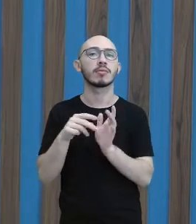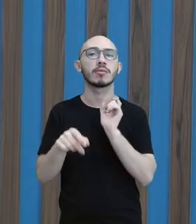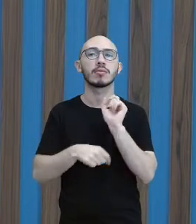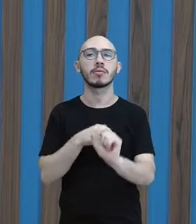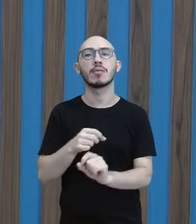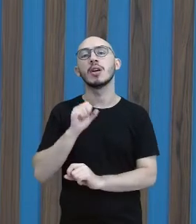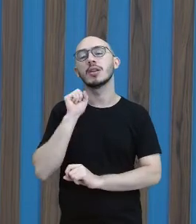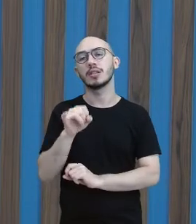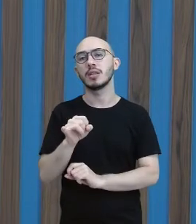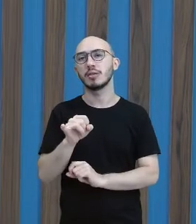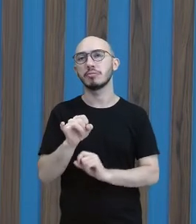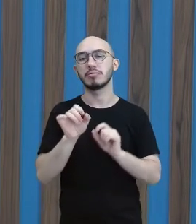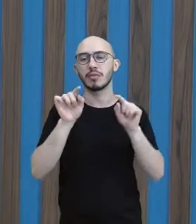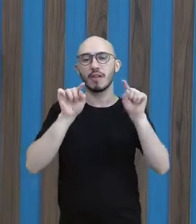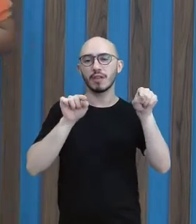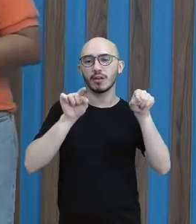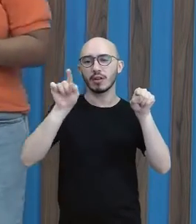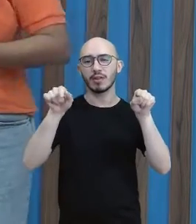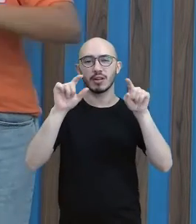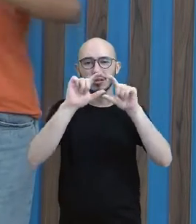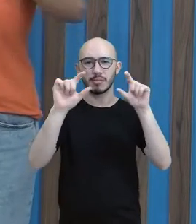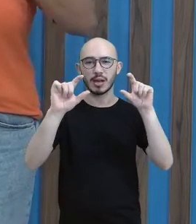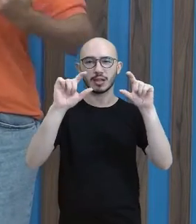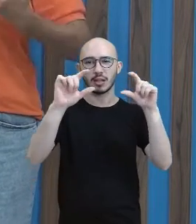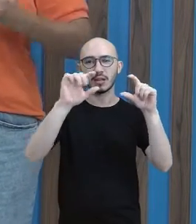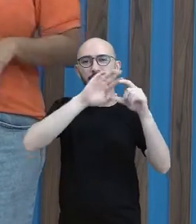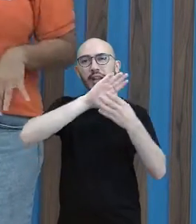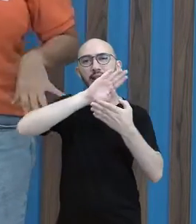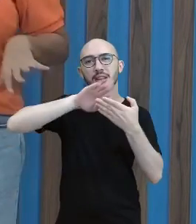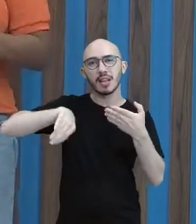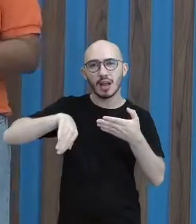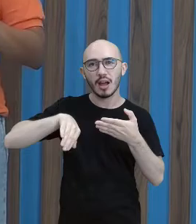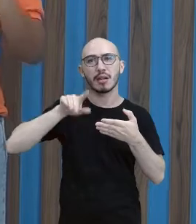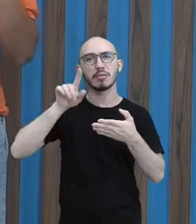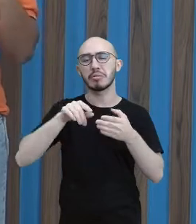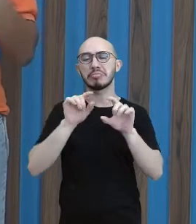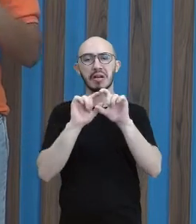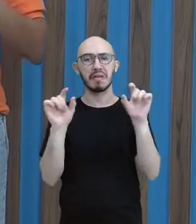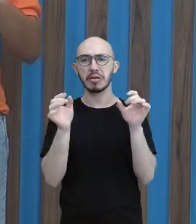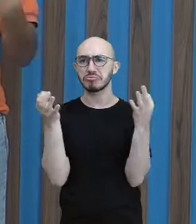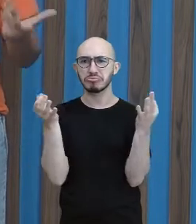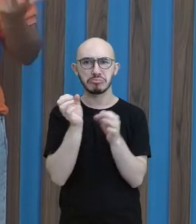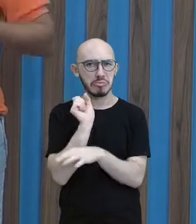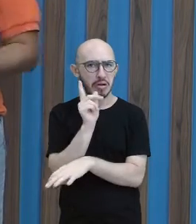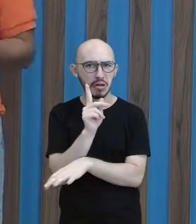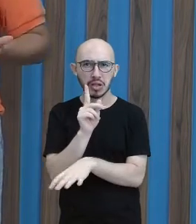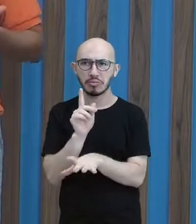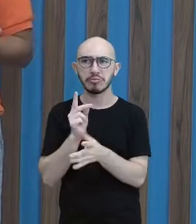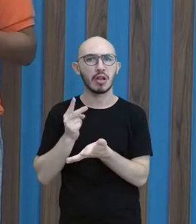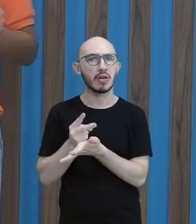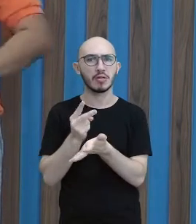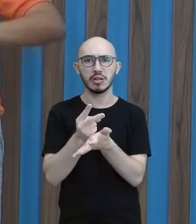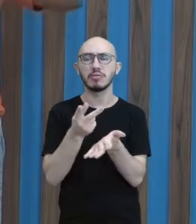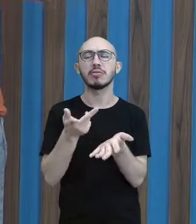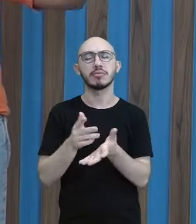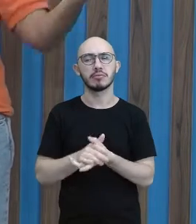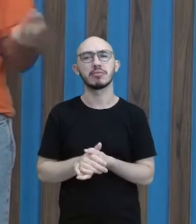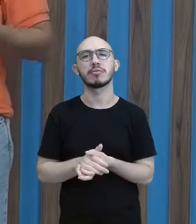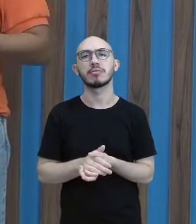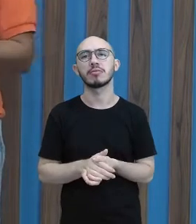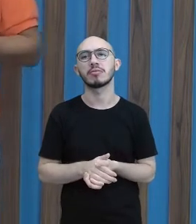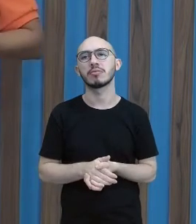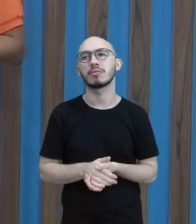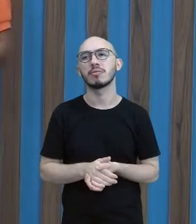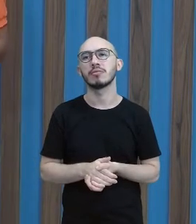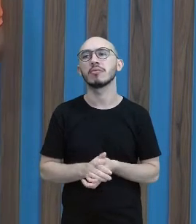tirar, não vai dar para vocês verem aqui, né? Mas se eu tirar, a principal continua fazendo sentido. Então, a